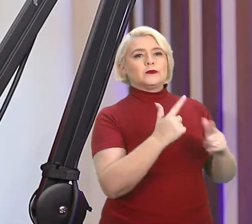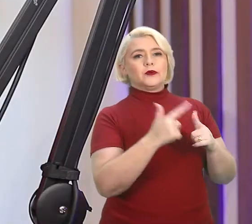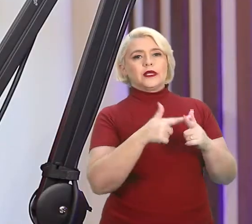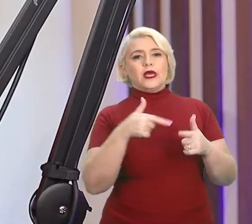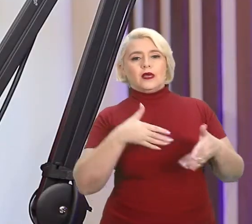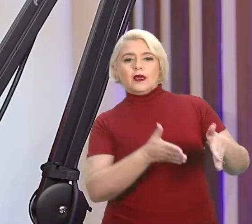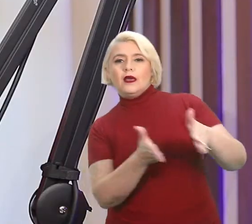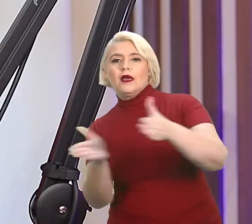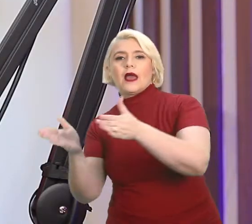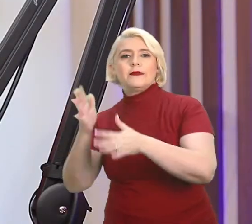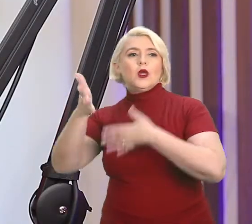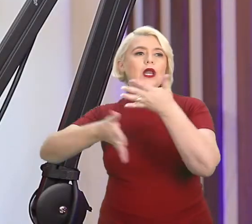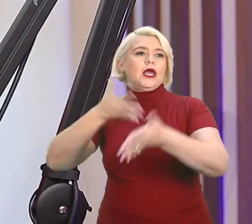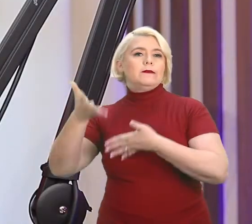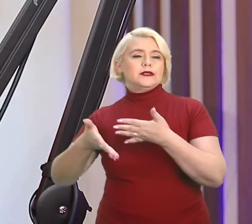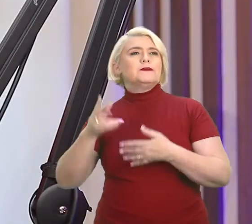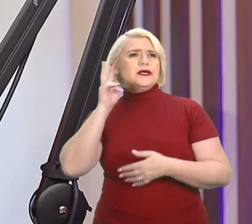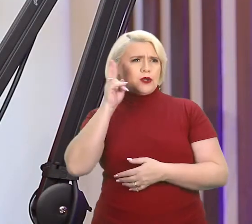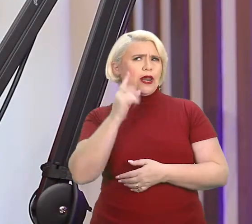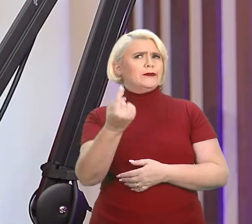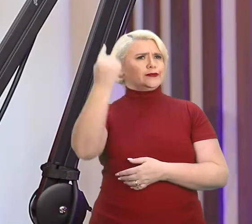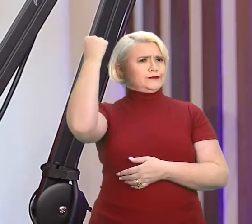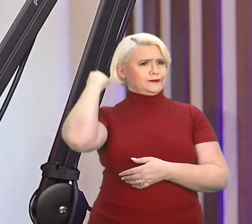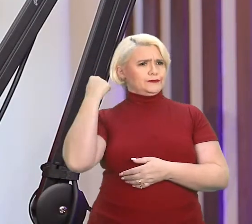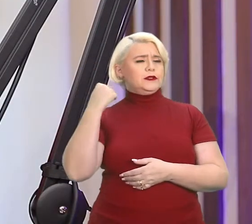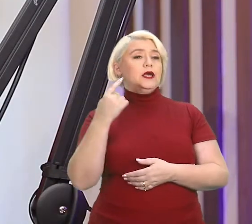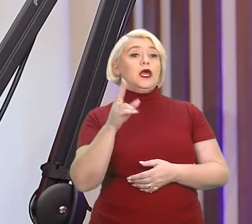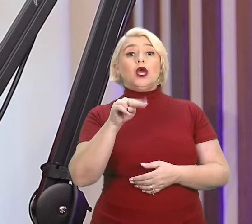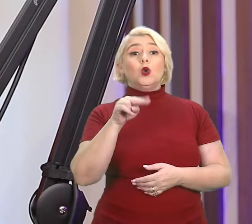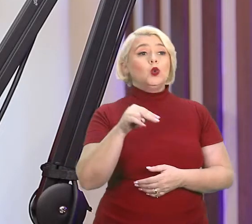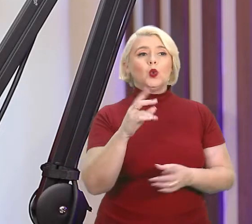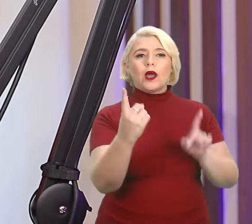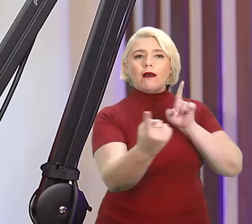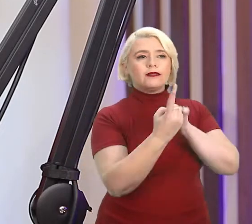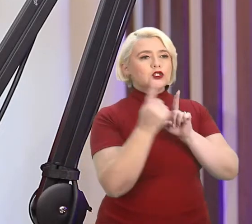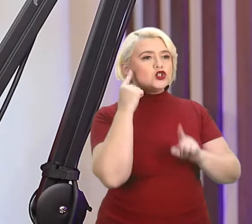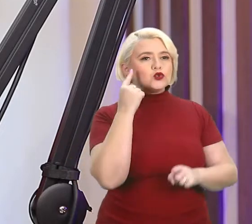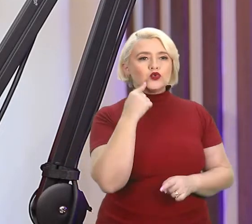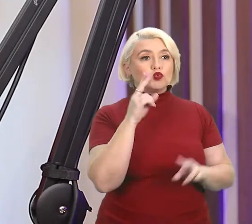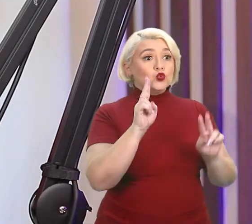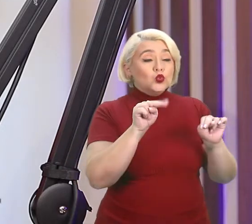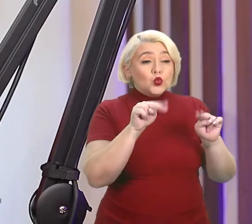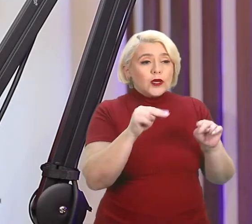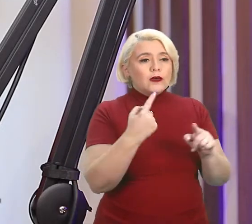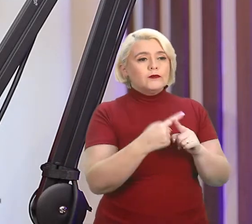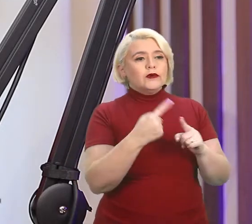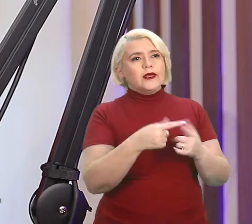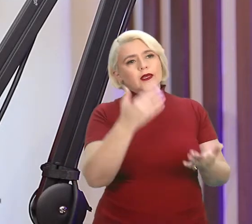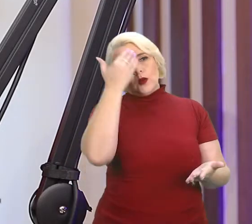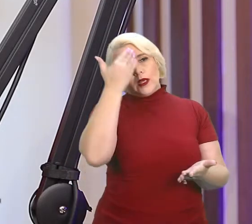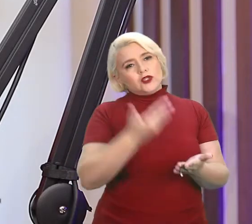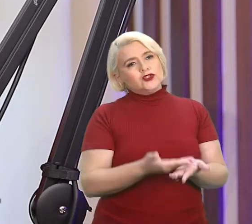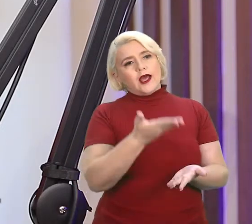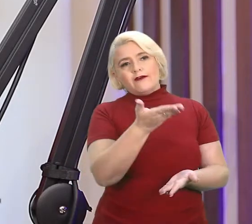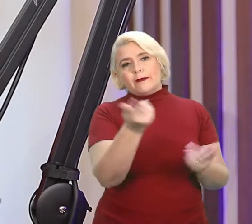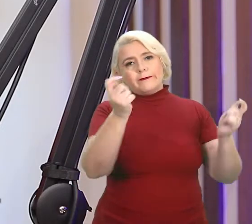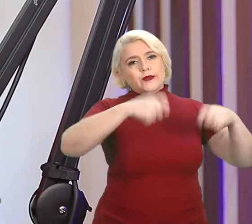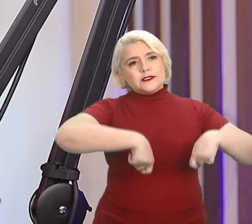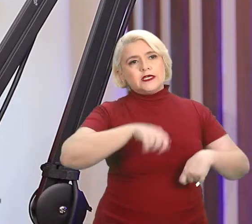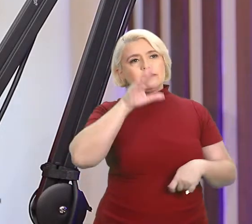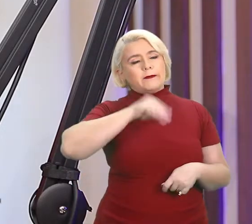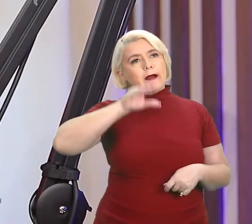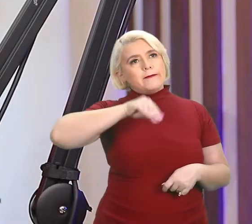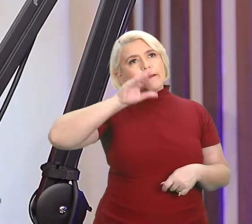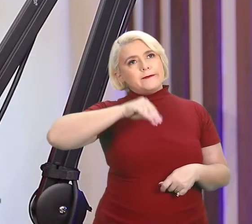que depois eu comecei a fazer. Nunca atendi um surdo, você acredita, Antônio José? Nunca atendi, não, porque eu não acreditava que isso fosse levá-los